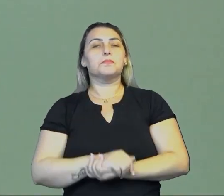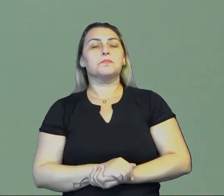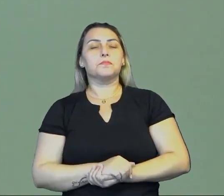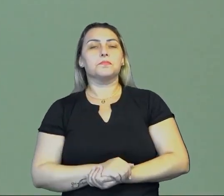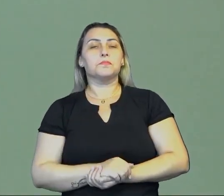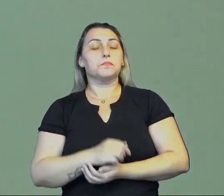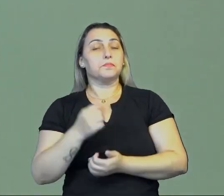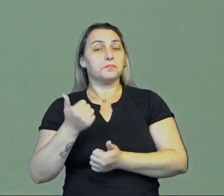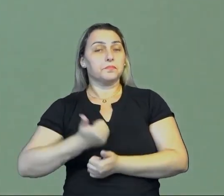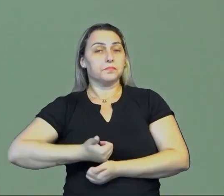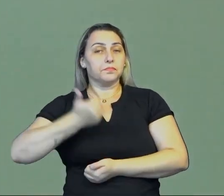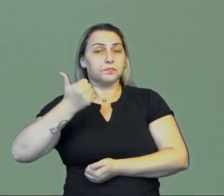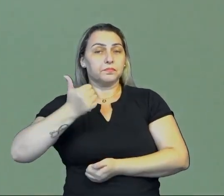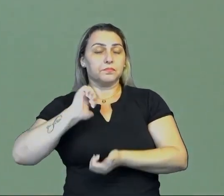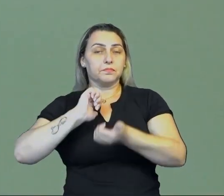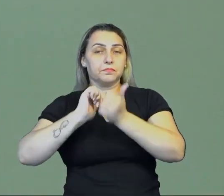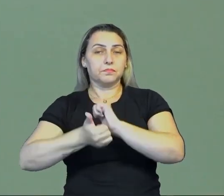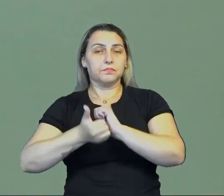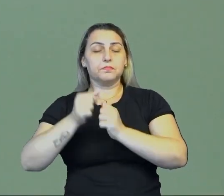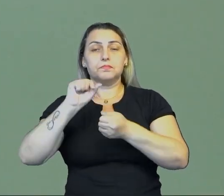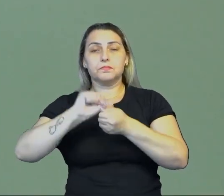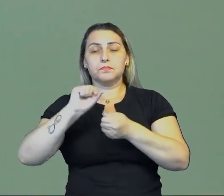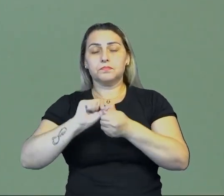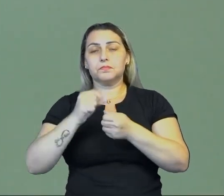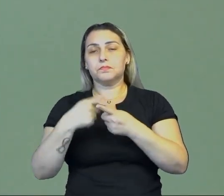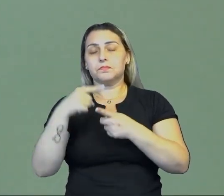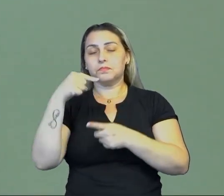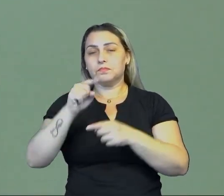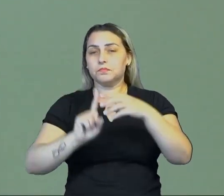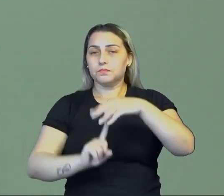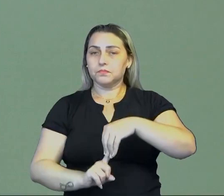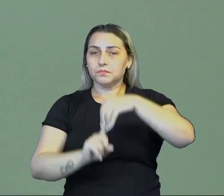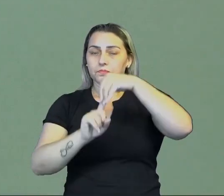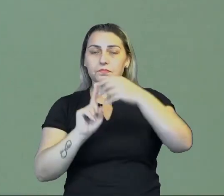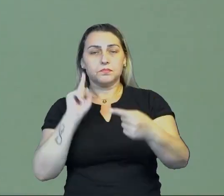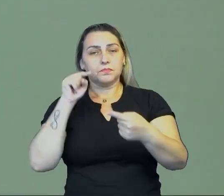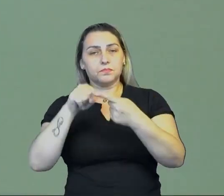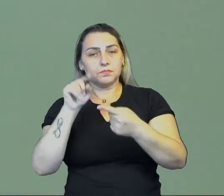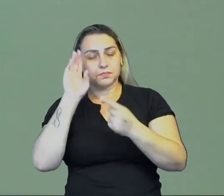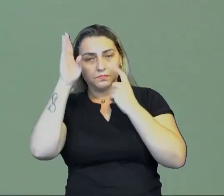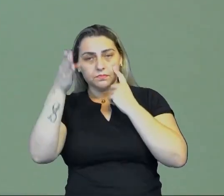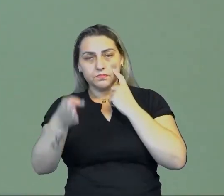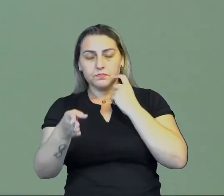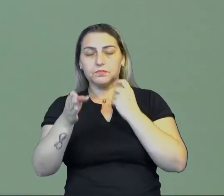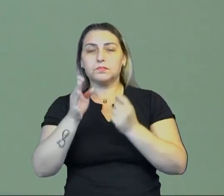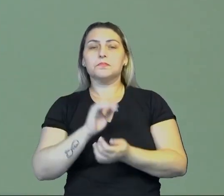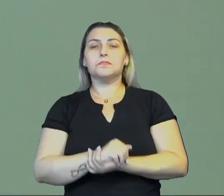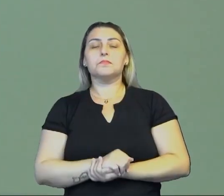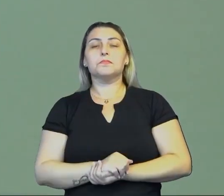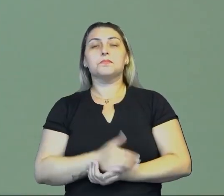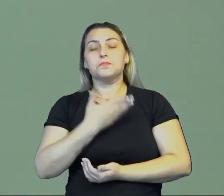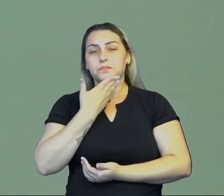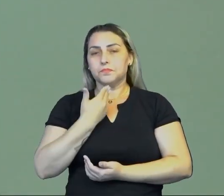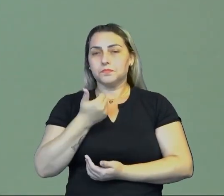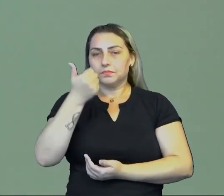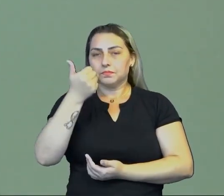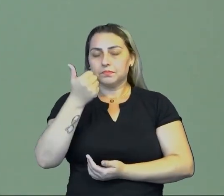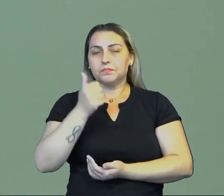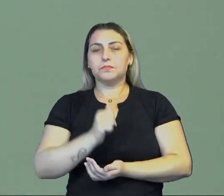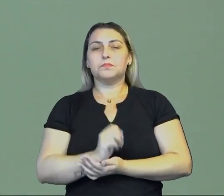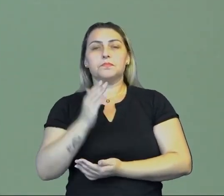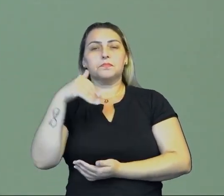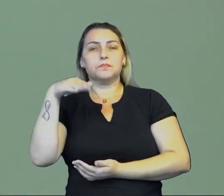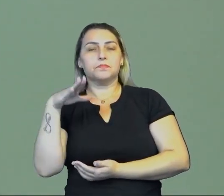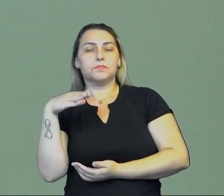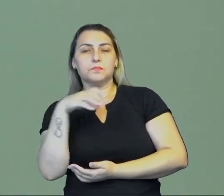como o primeiro tipo de esporte a ser desenvolvido porque aqui o único objetivo o principal objetivo é ser o melhor ser